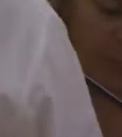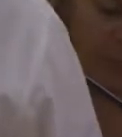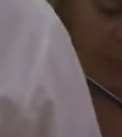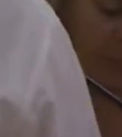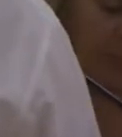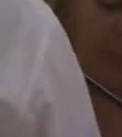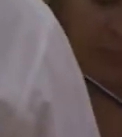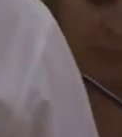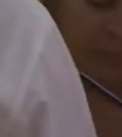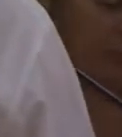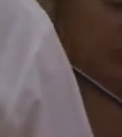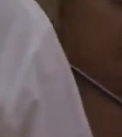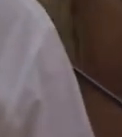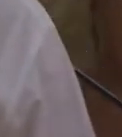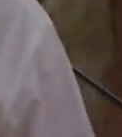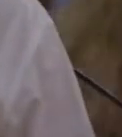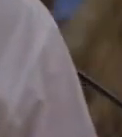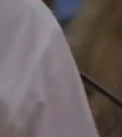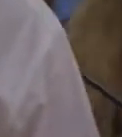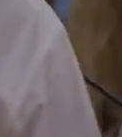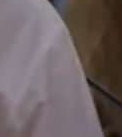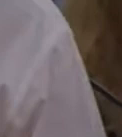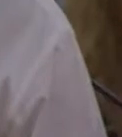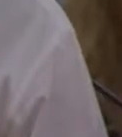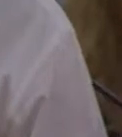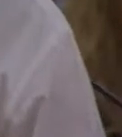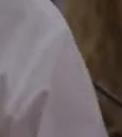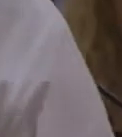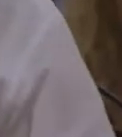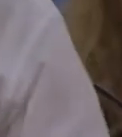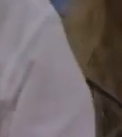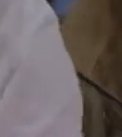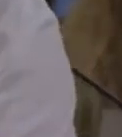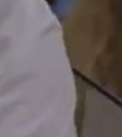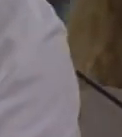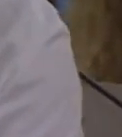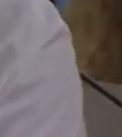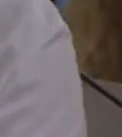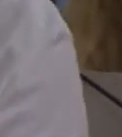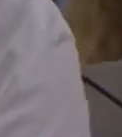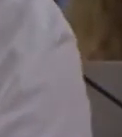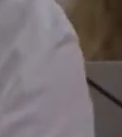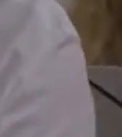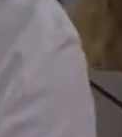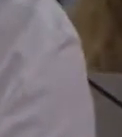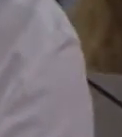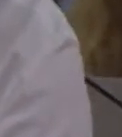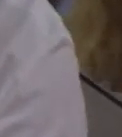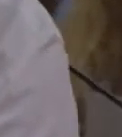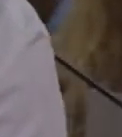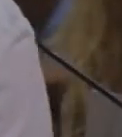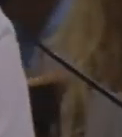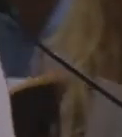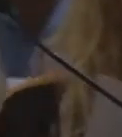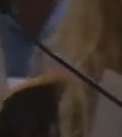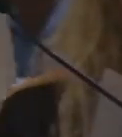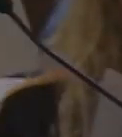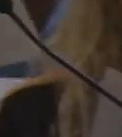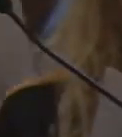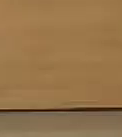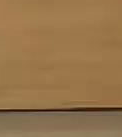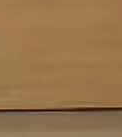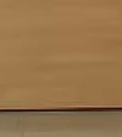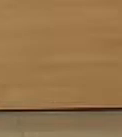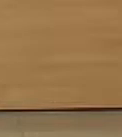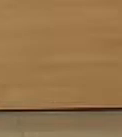secretário Vladimir, e houve adequação conforme as necessidades e a solicitação desse vereador. Muito